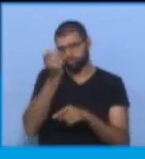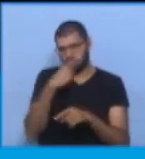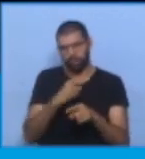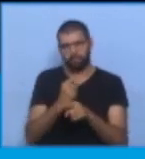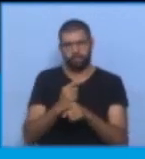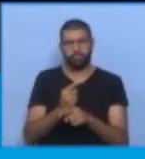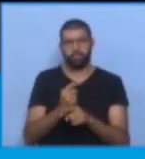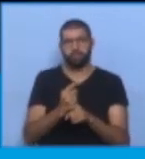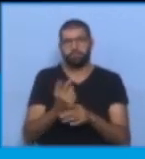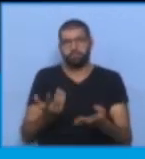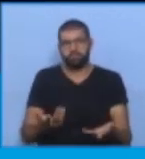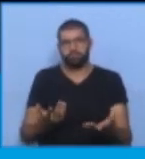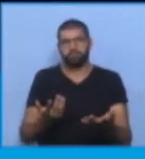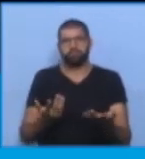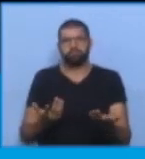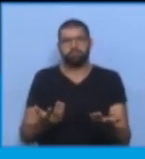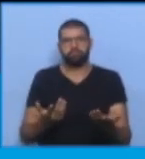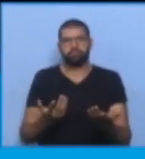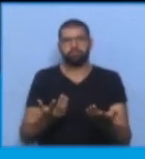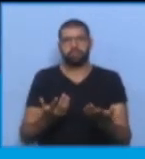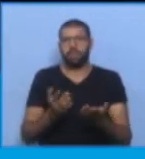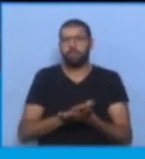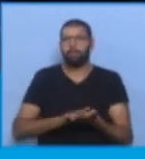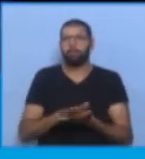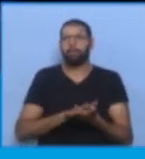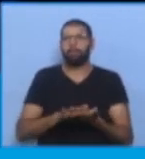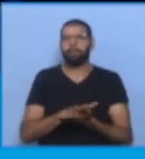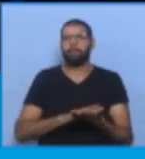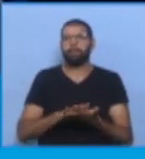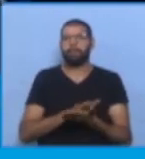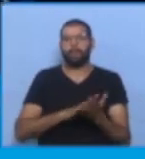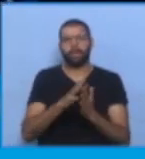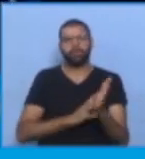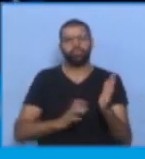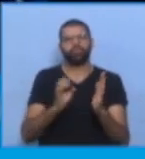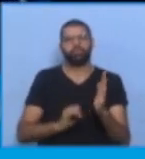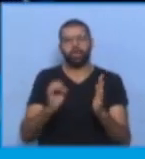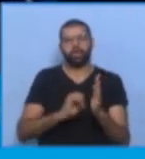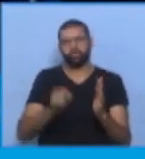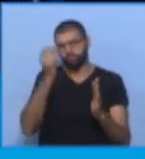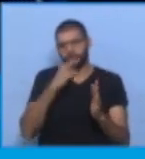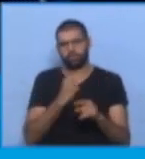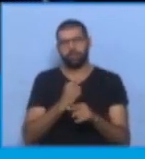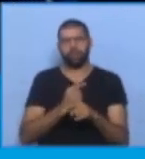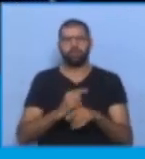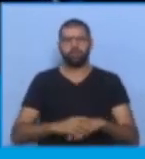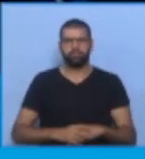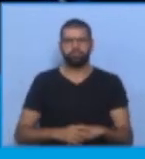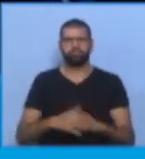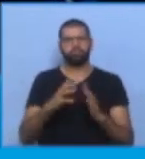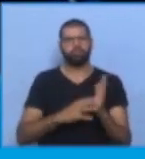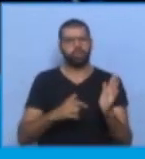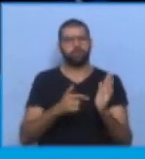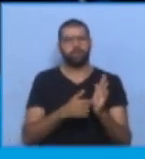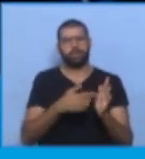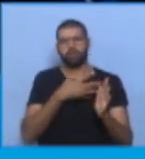narrativa não têm nenhum suporte textual nessa narrativa. Isto é, o texto